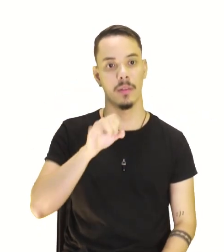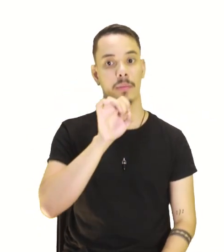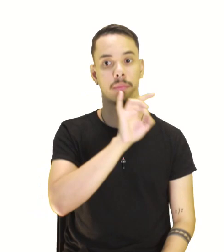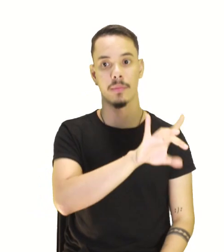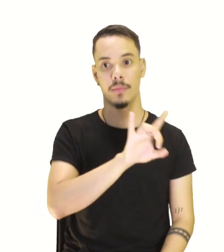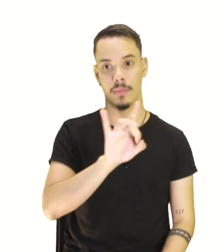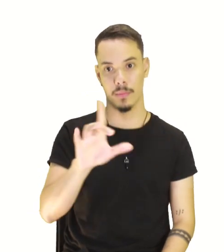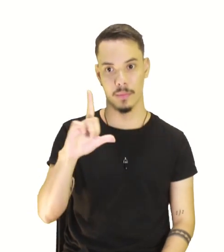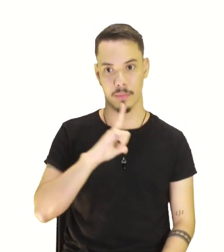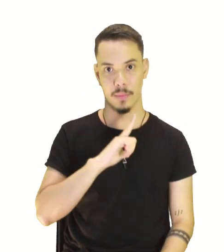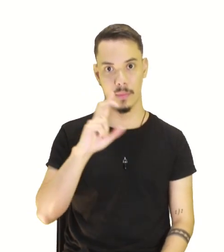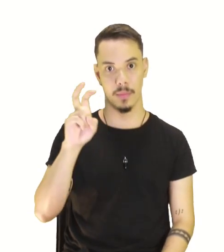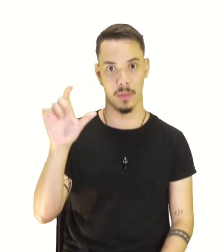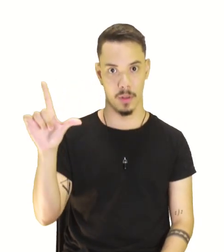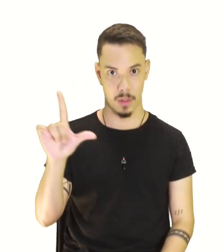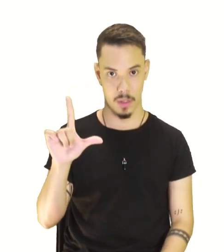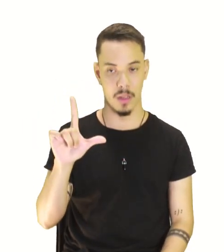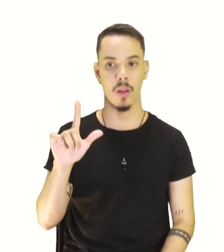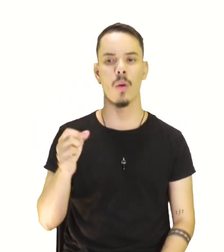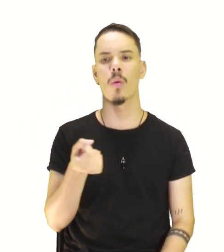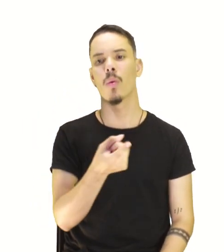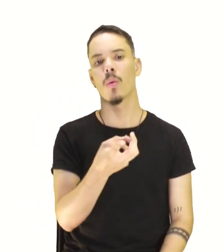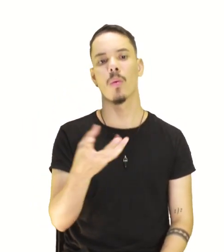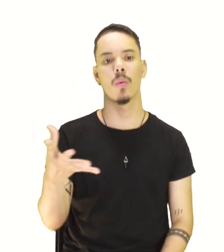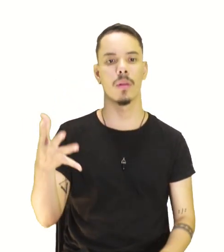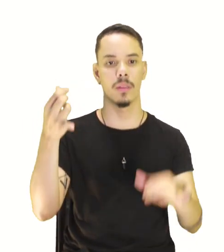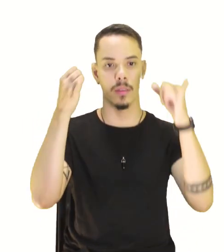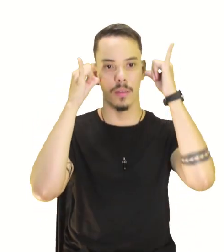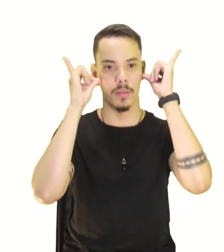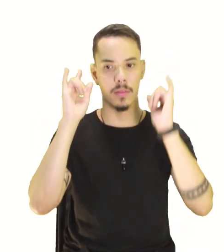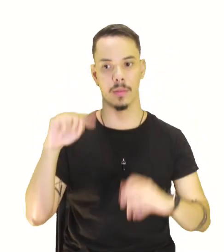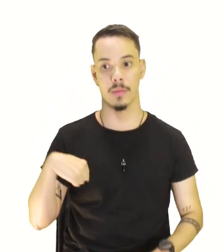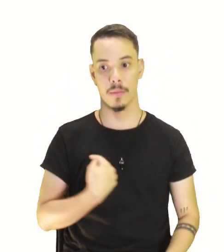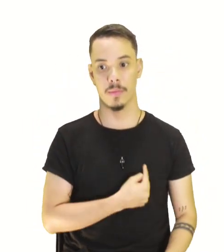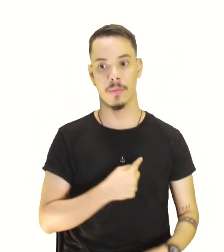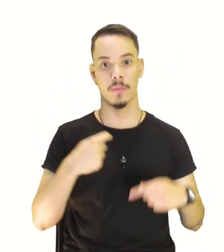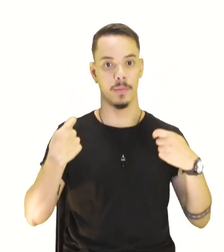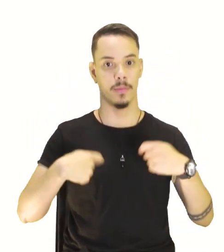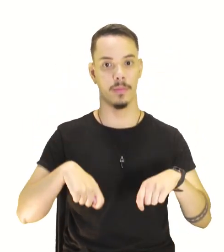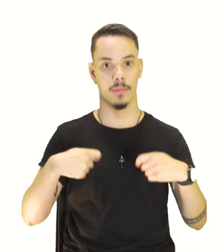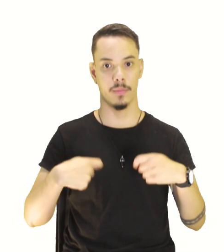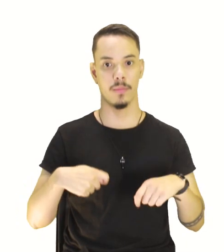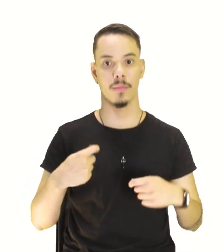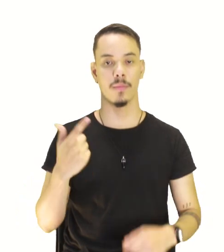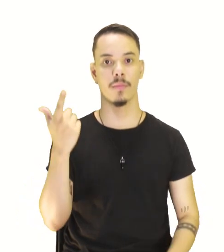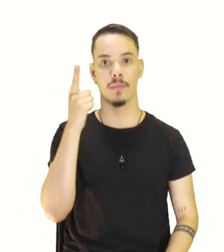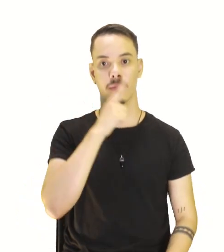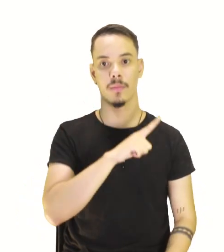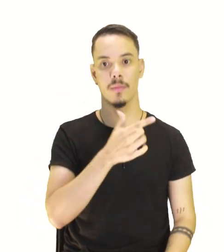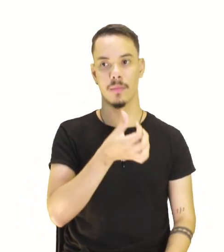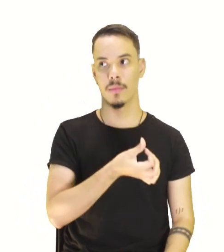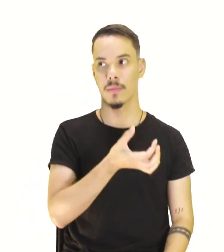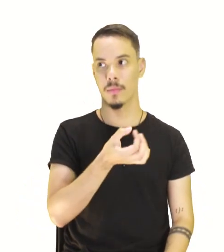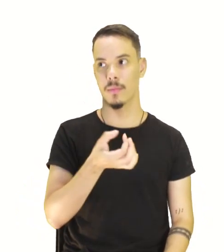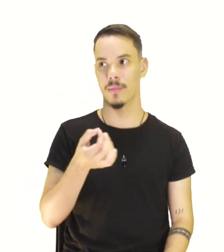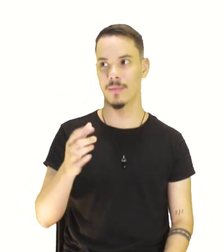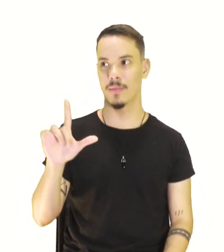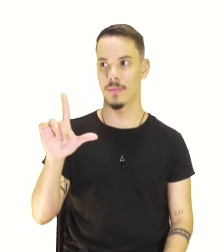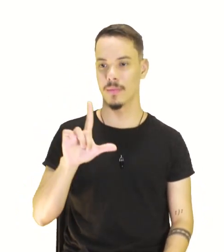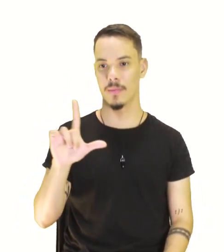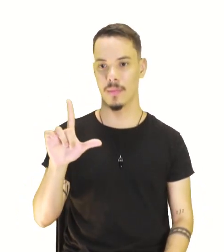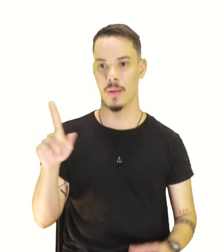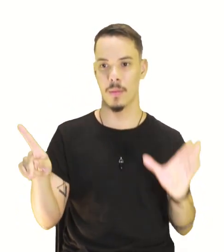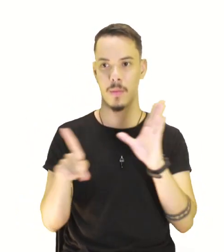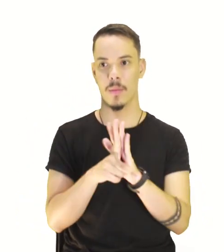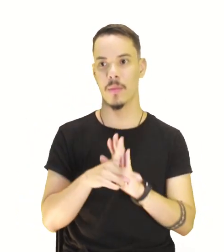produz em média 5 litros, quantas vacas nós precisamos para produzir 600